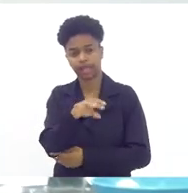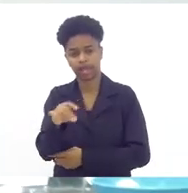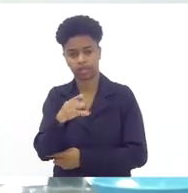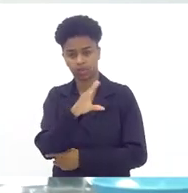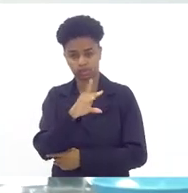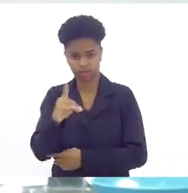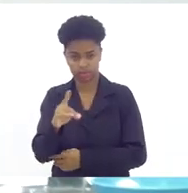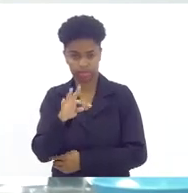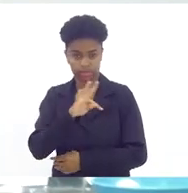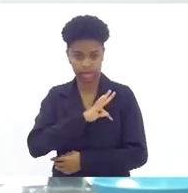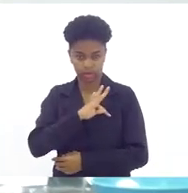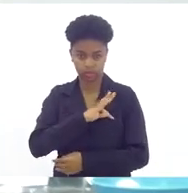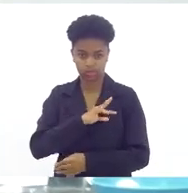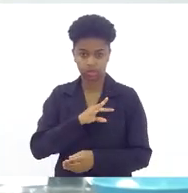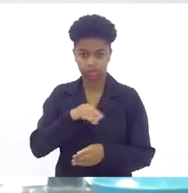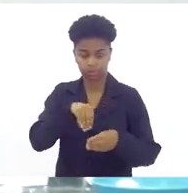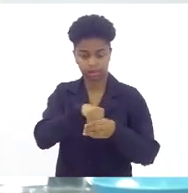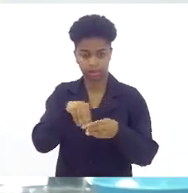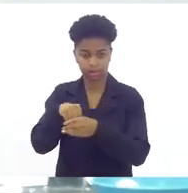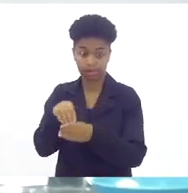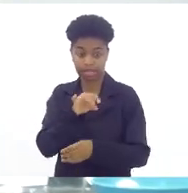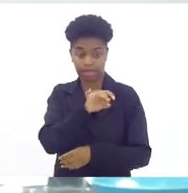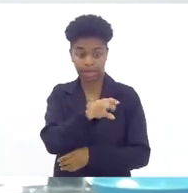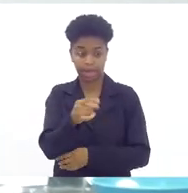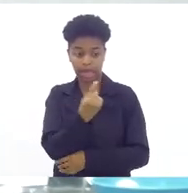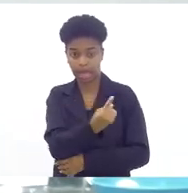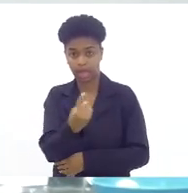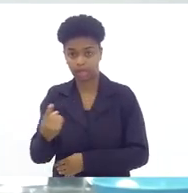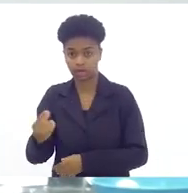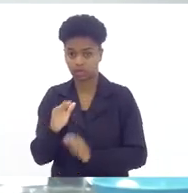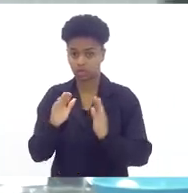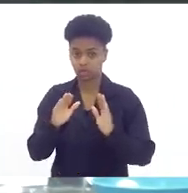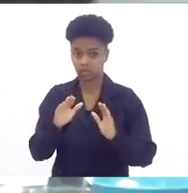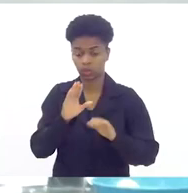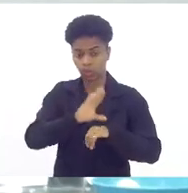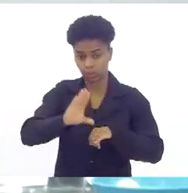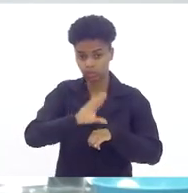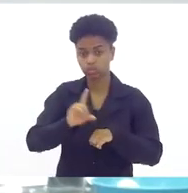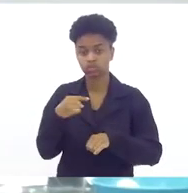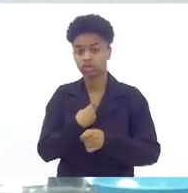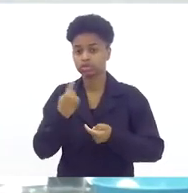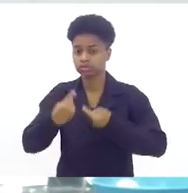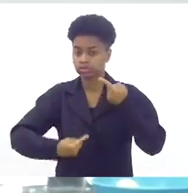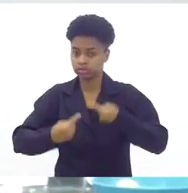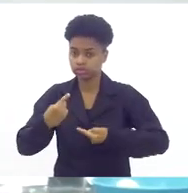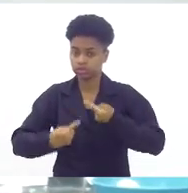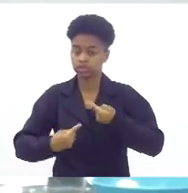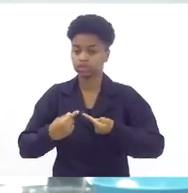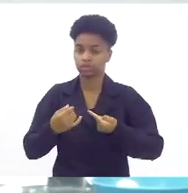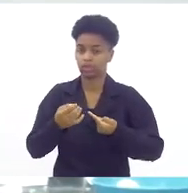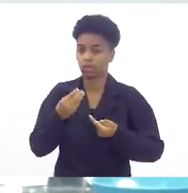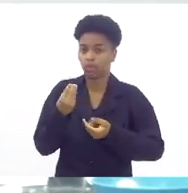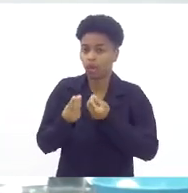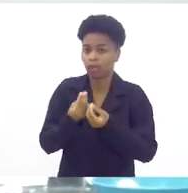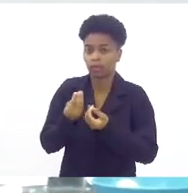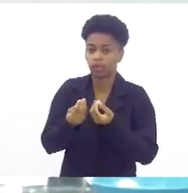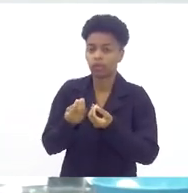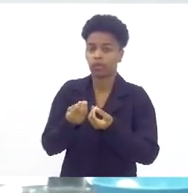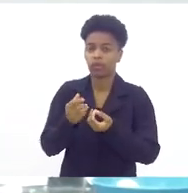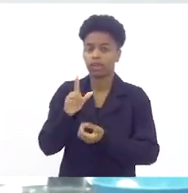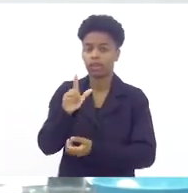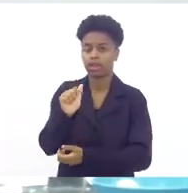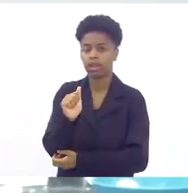técnico de cada curso um grupo por curso onde a gente está discutindo a infraestrutura de laboratório O que que a gente